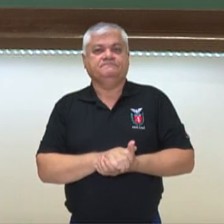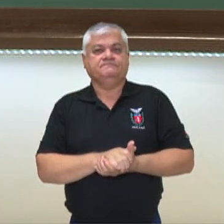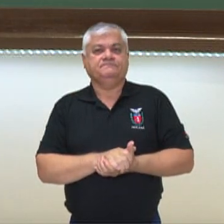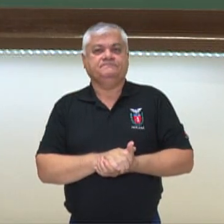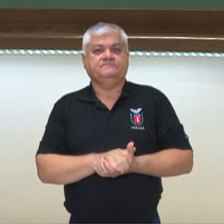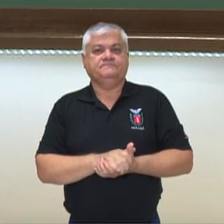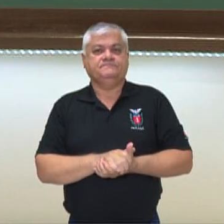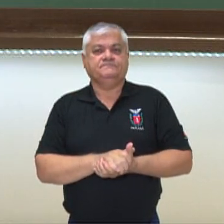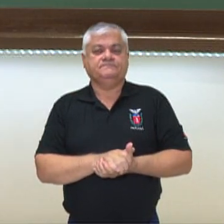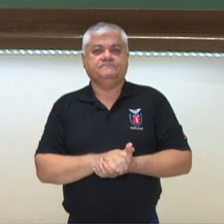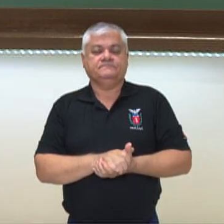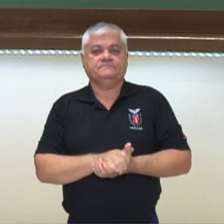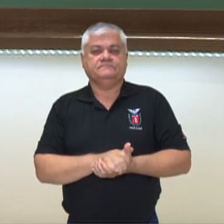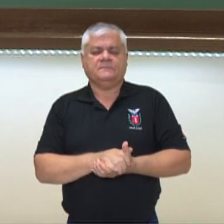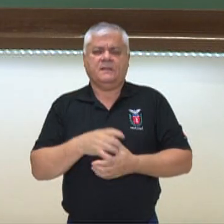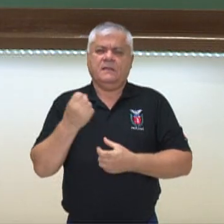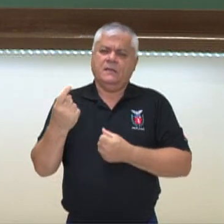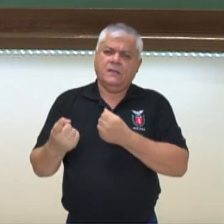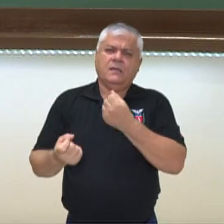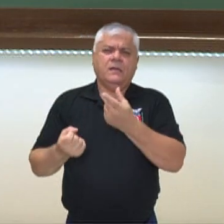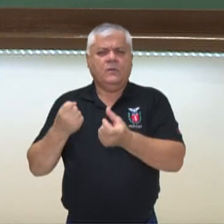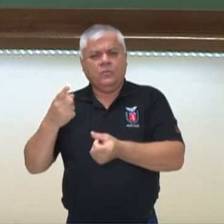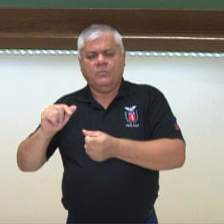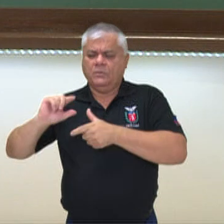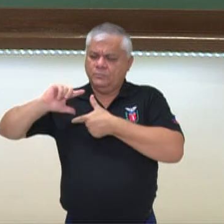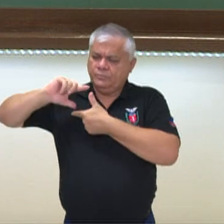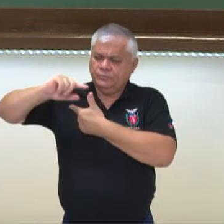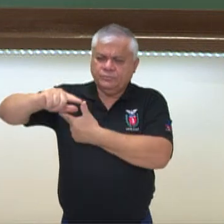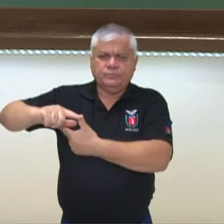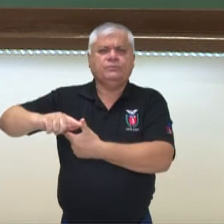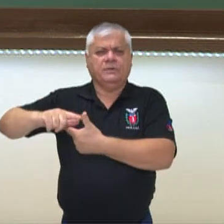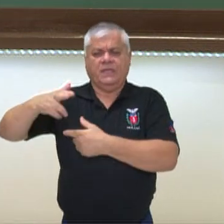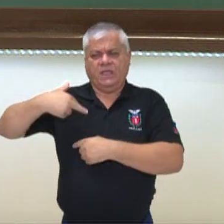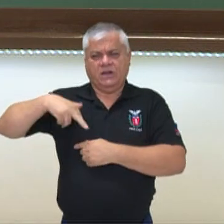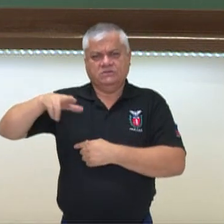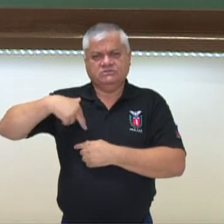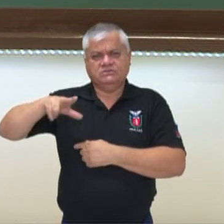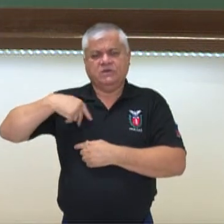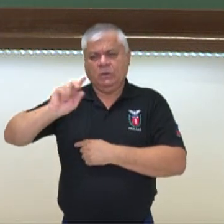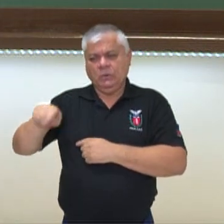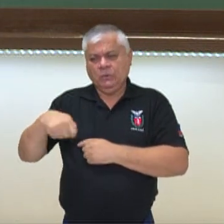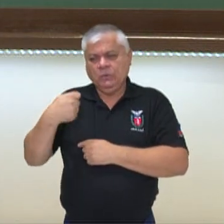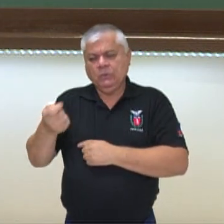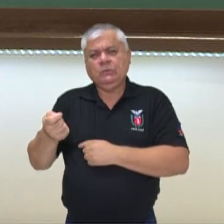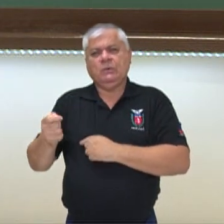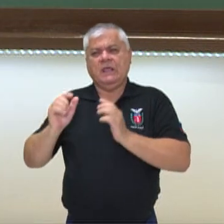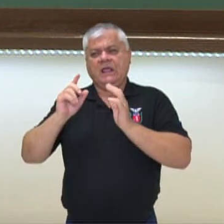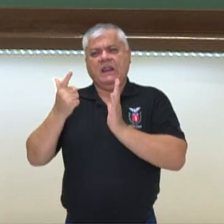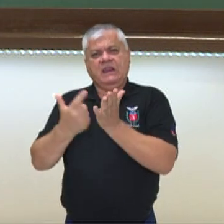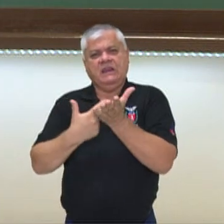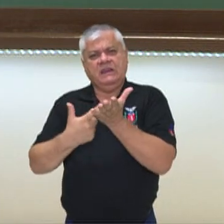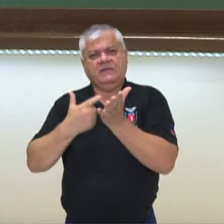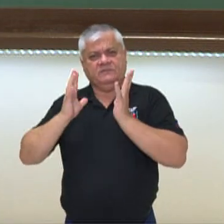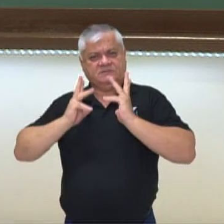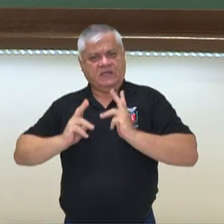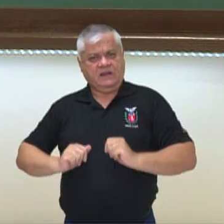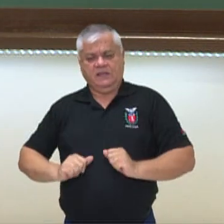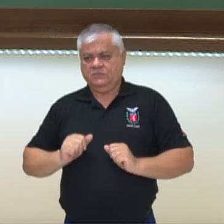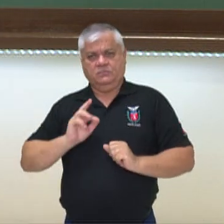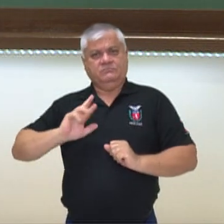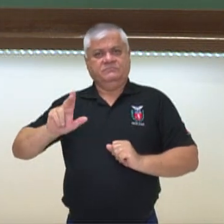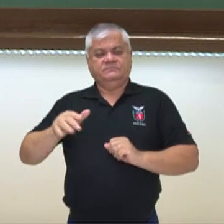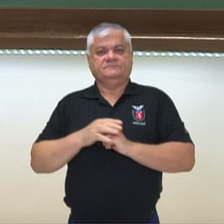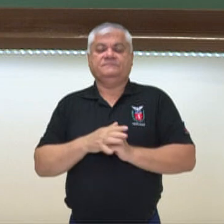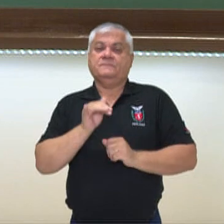Bem, algumas tradições, organizações religiosas não chamam o seu livro sagrado de livro sagrado. Eu vou explicar.